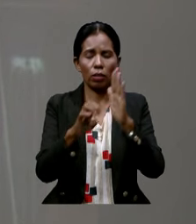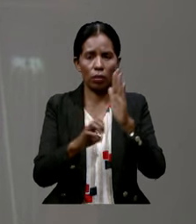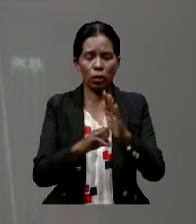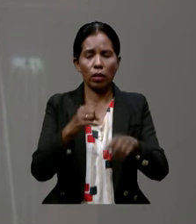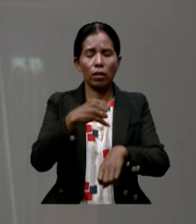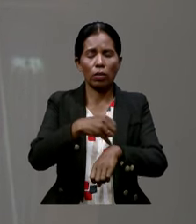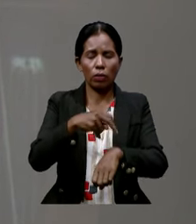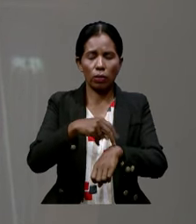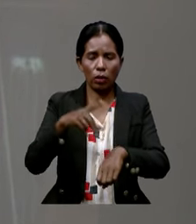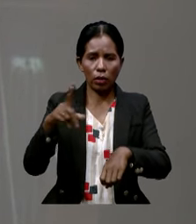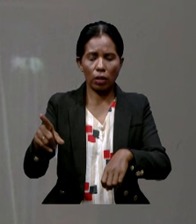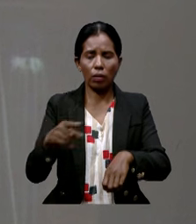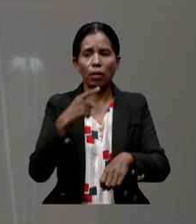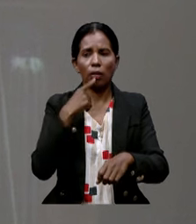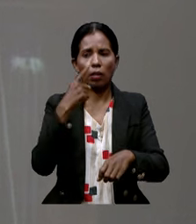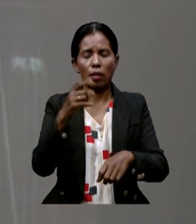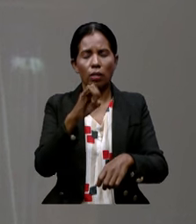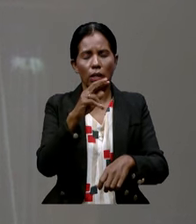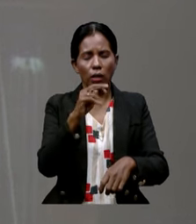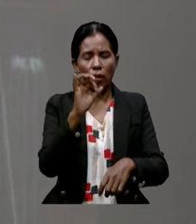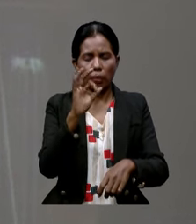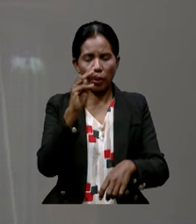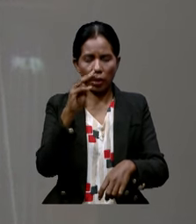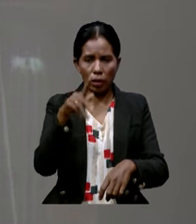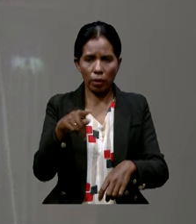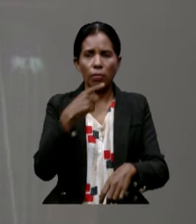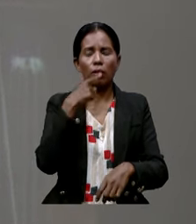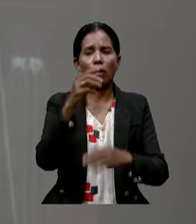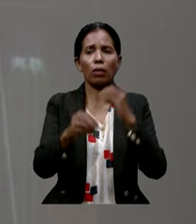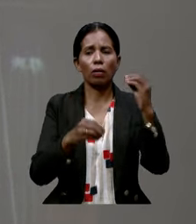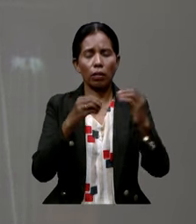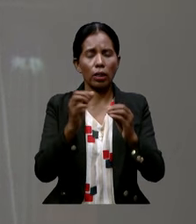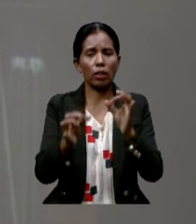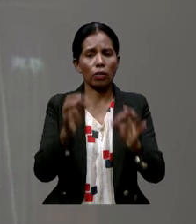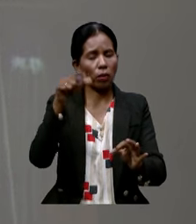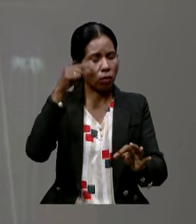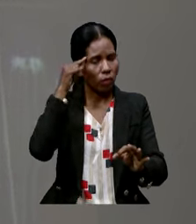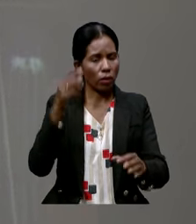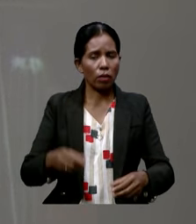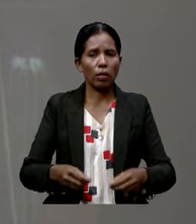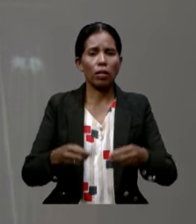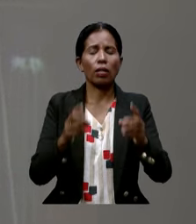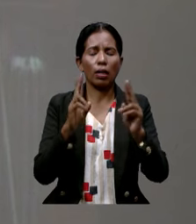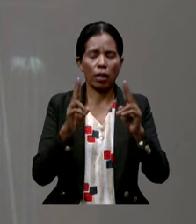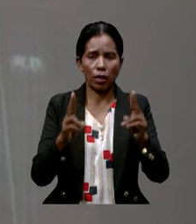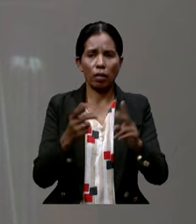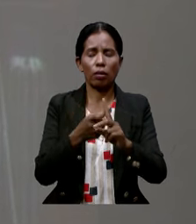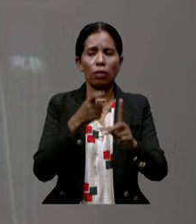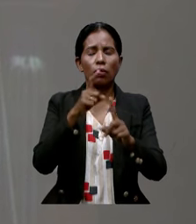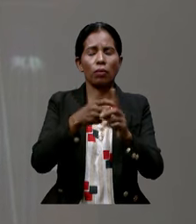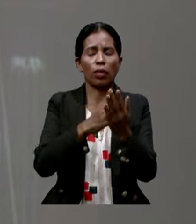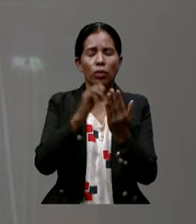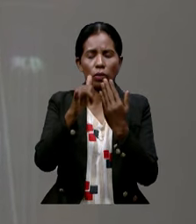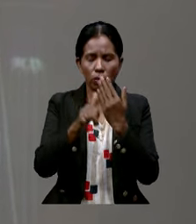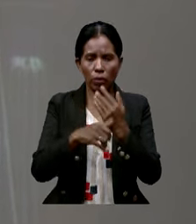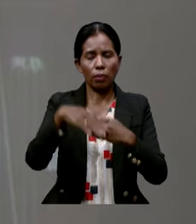Nacional Farmácia no Produto Médico INFPM ha teten cata se governo la fote medidas ruma urgente o se fulan junho ba